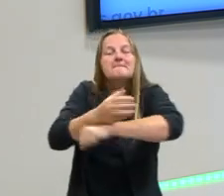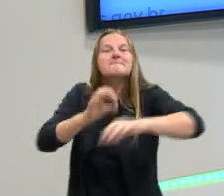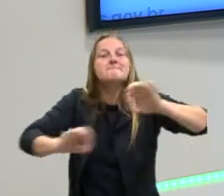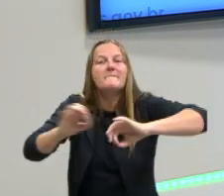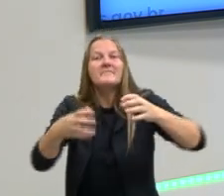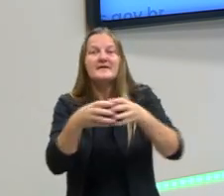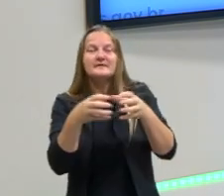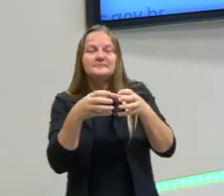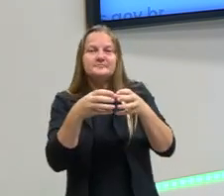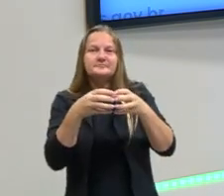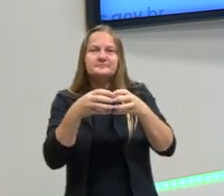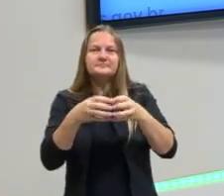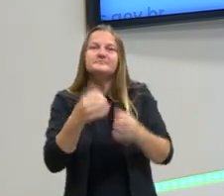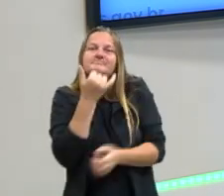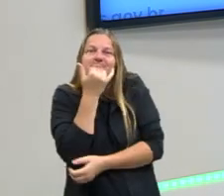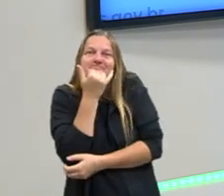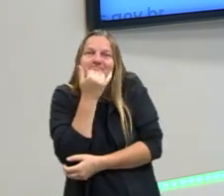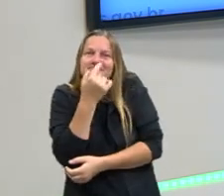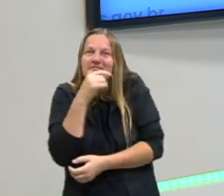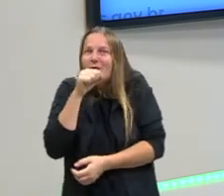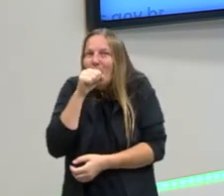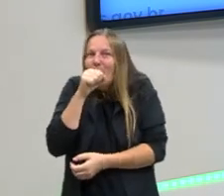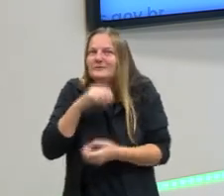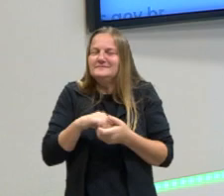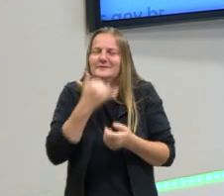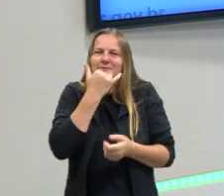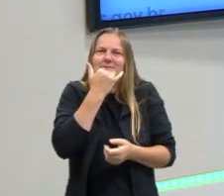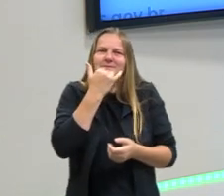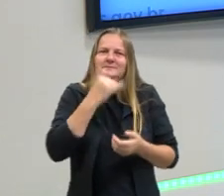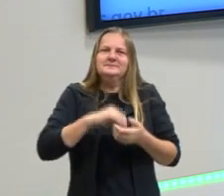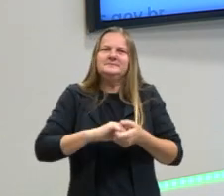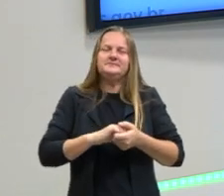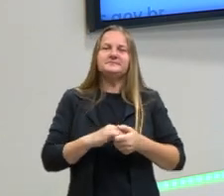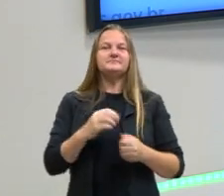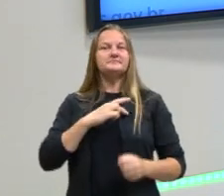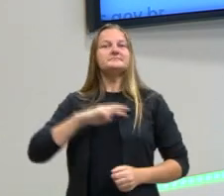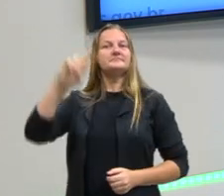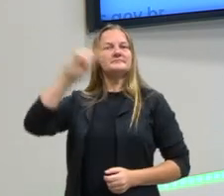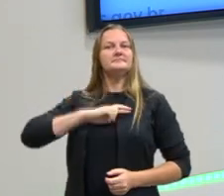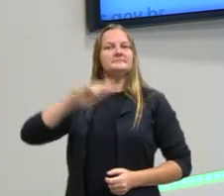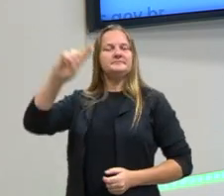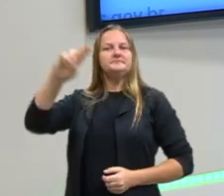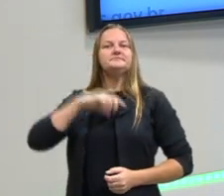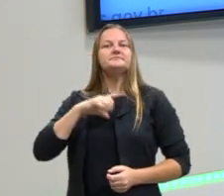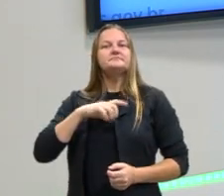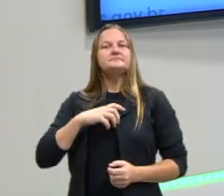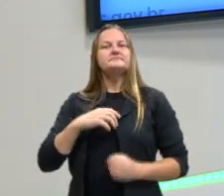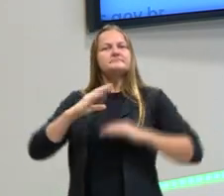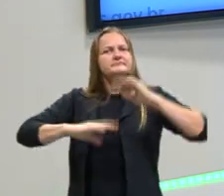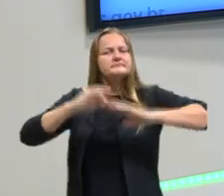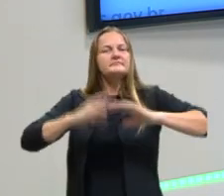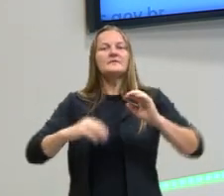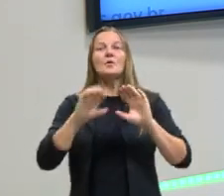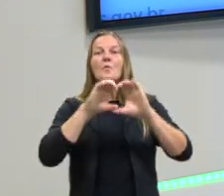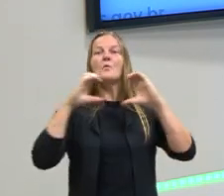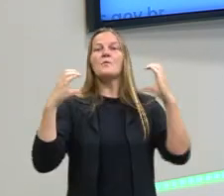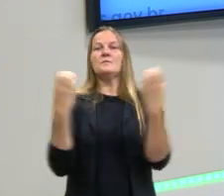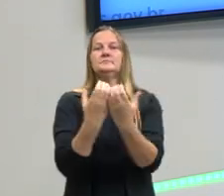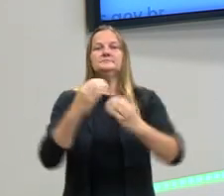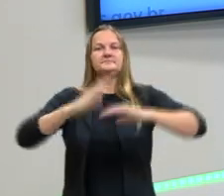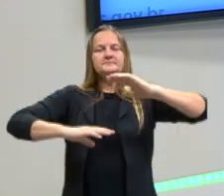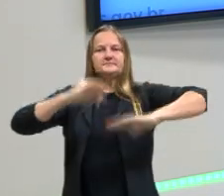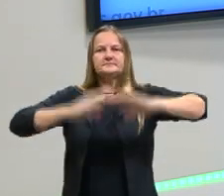organizada De que forma o estudar um fenômeno religioso sim eu faço parte de uma comunidade e